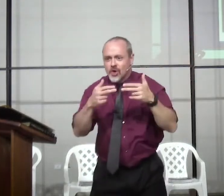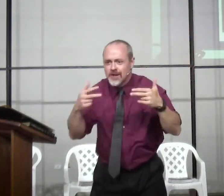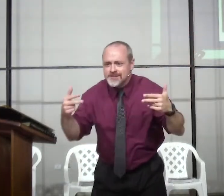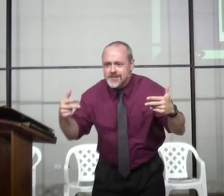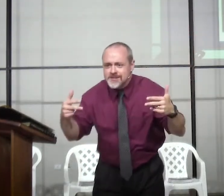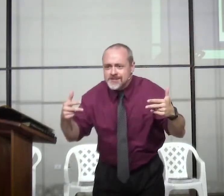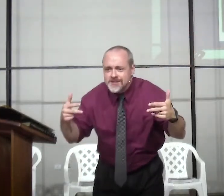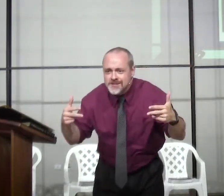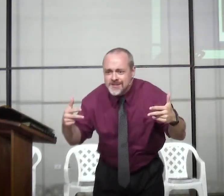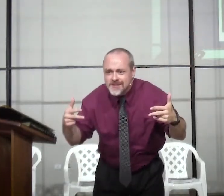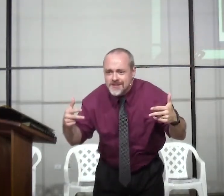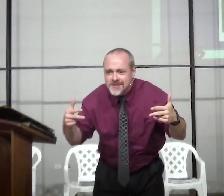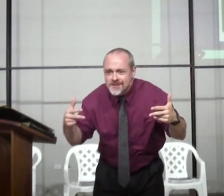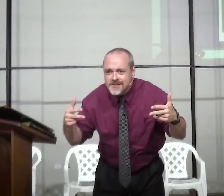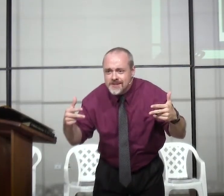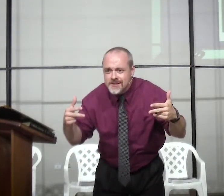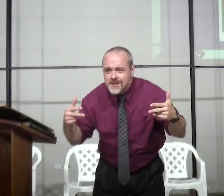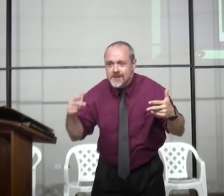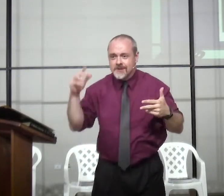As coisas,